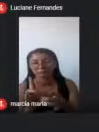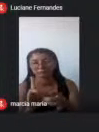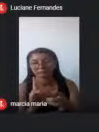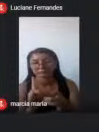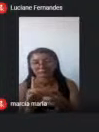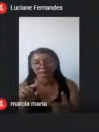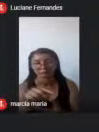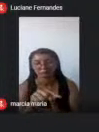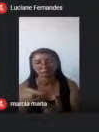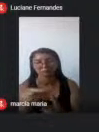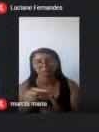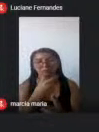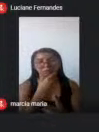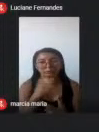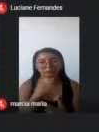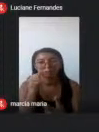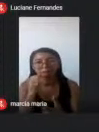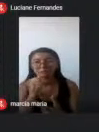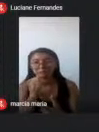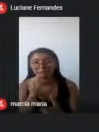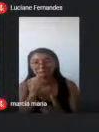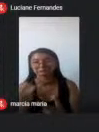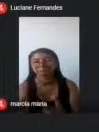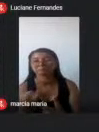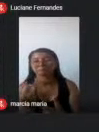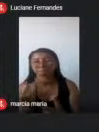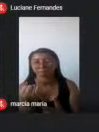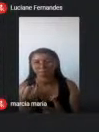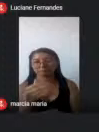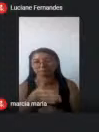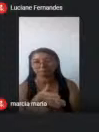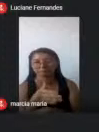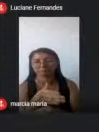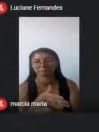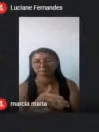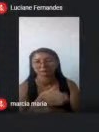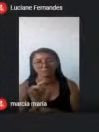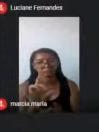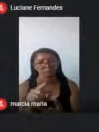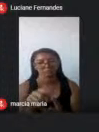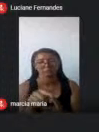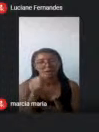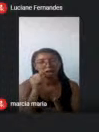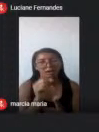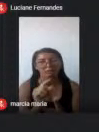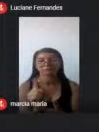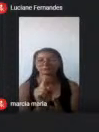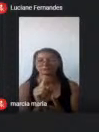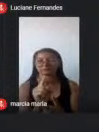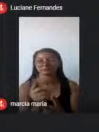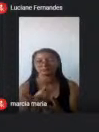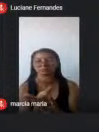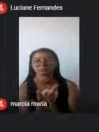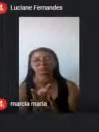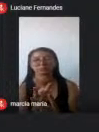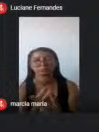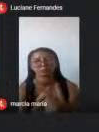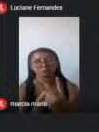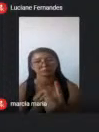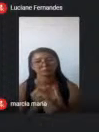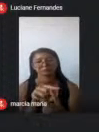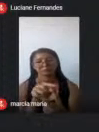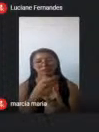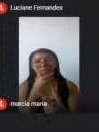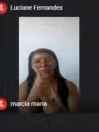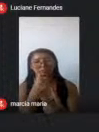como combater a sífilis só com a mulher, temos que tratar o casal, e notificação dos casos,